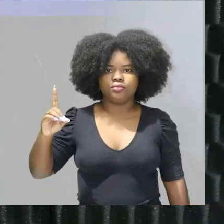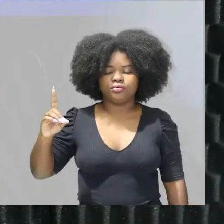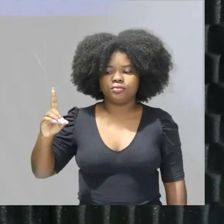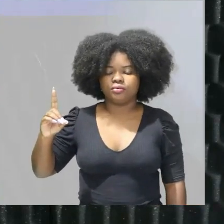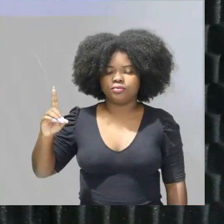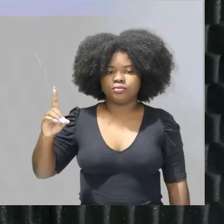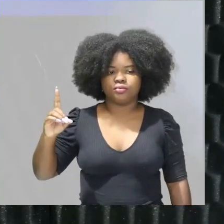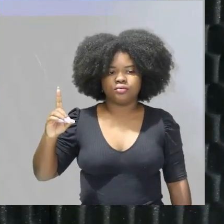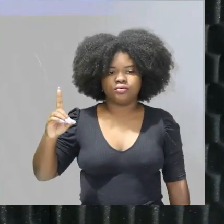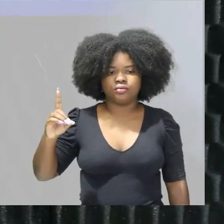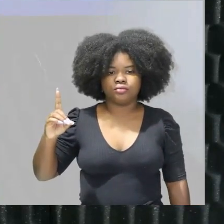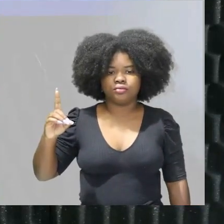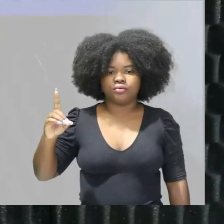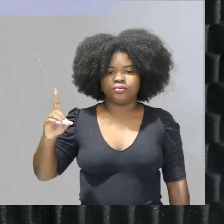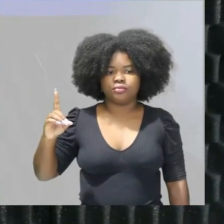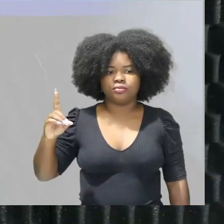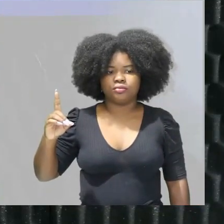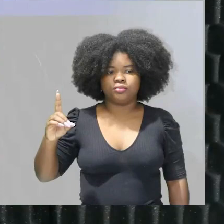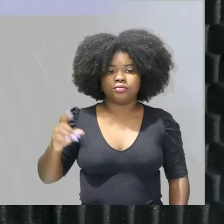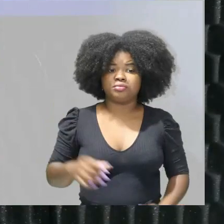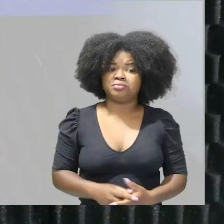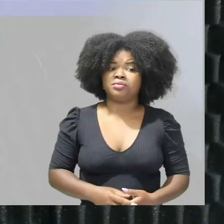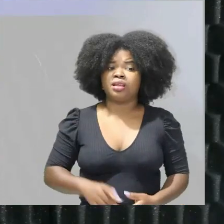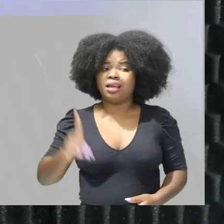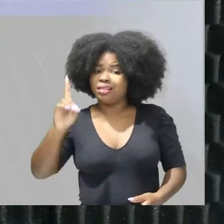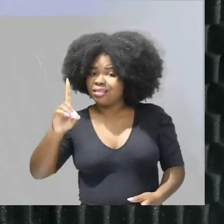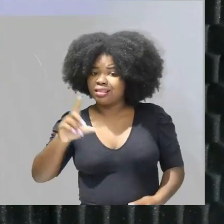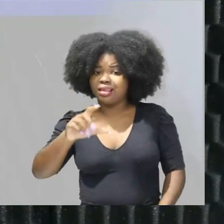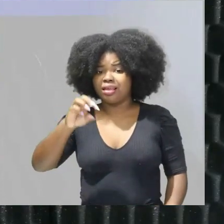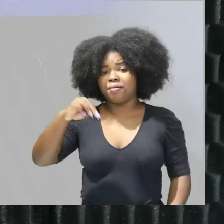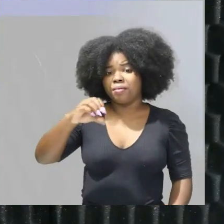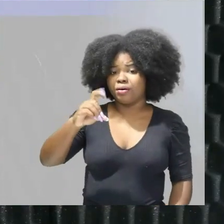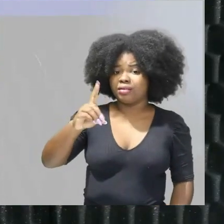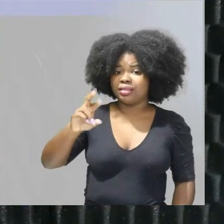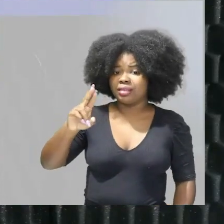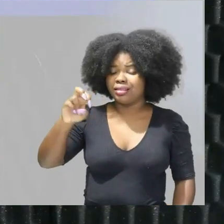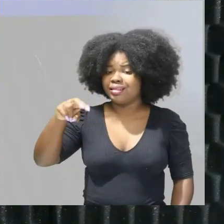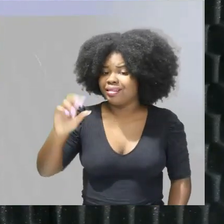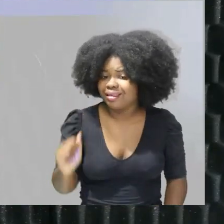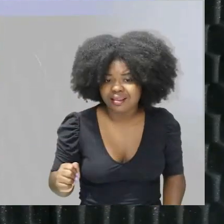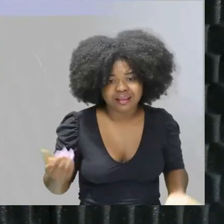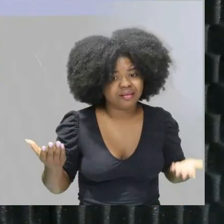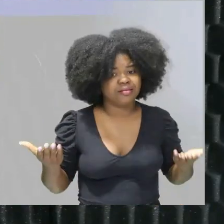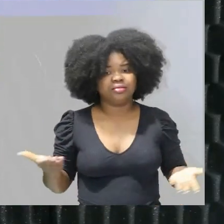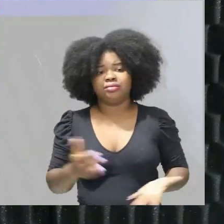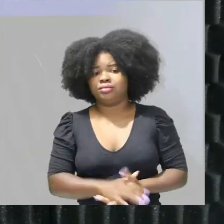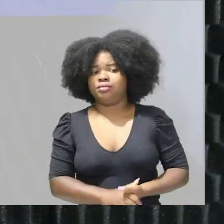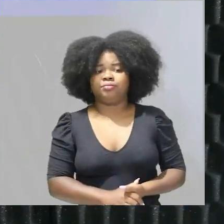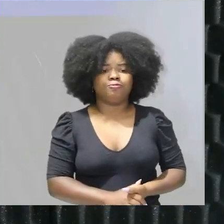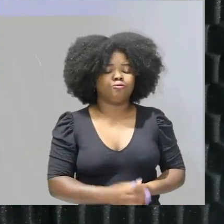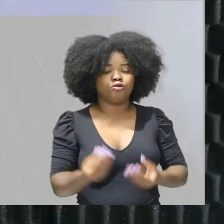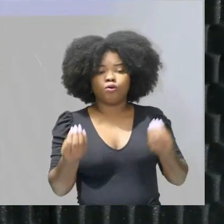proposições isso aqui é lógica moderna trabalhar com sentenças verdade